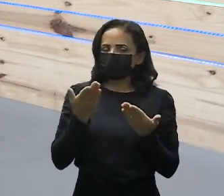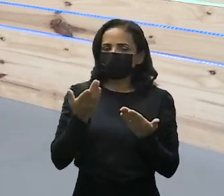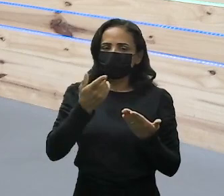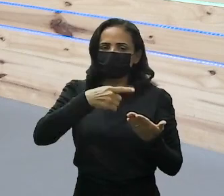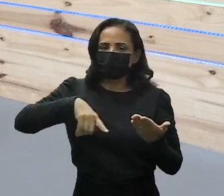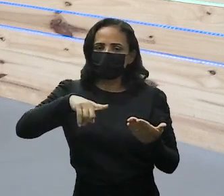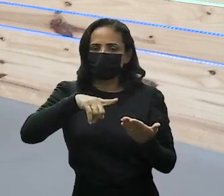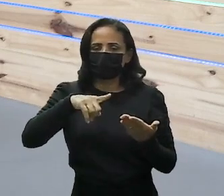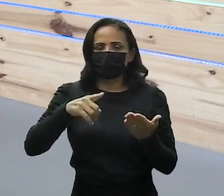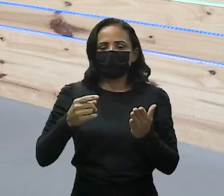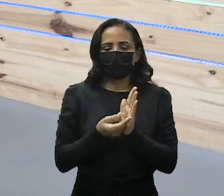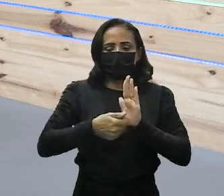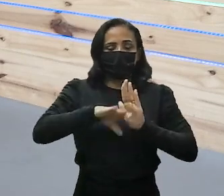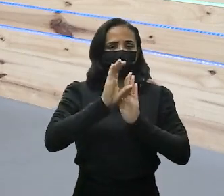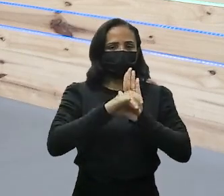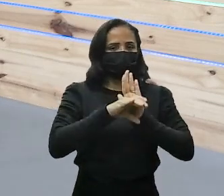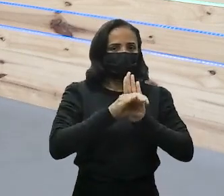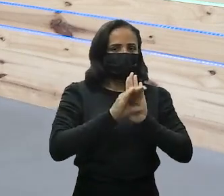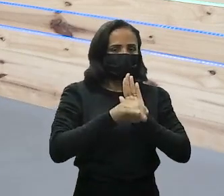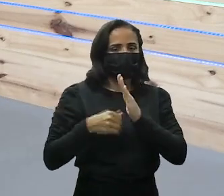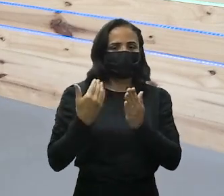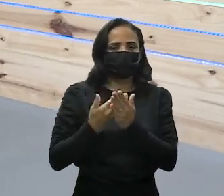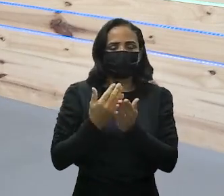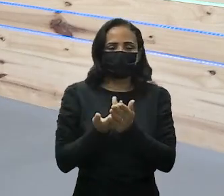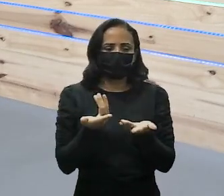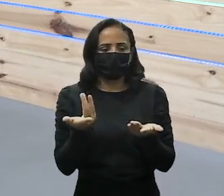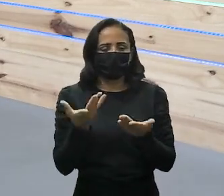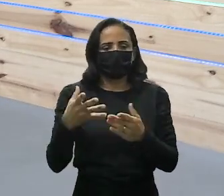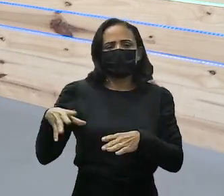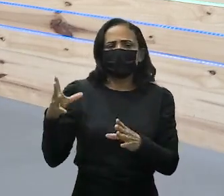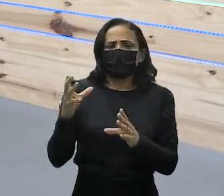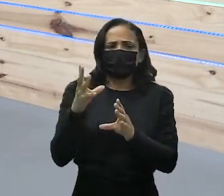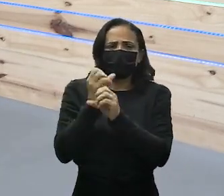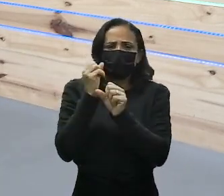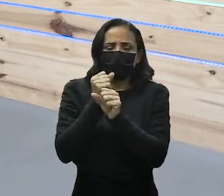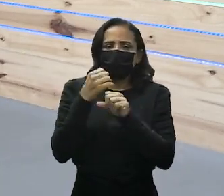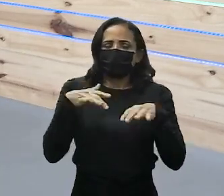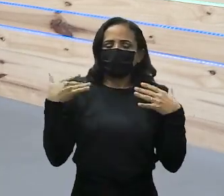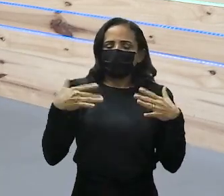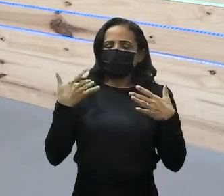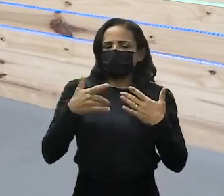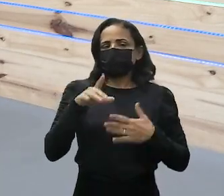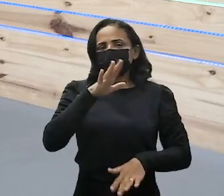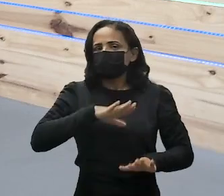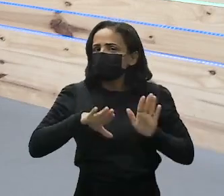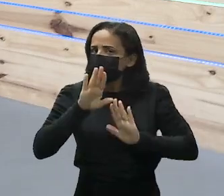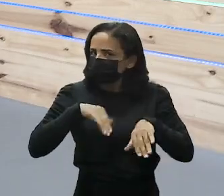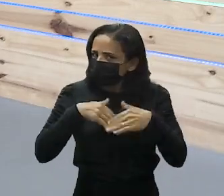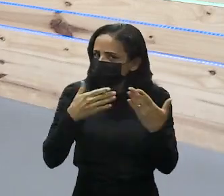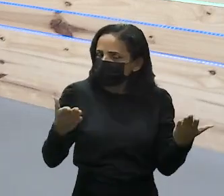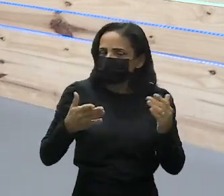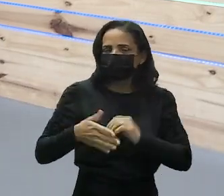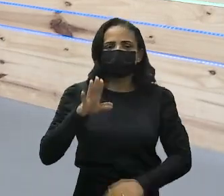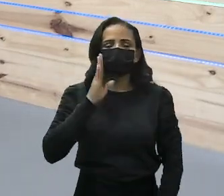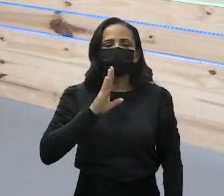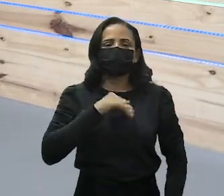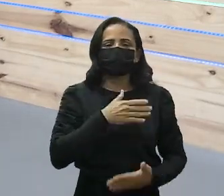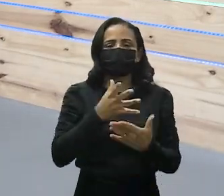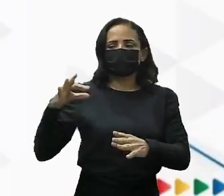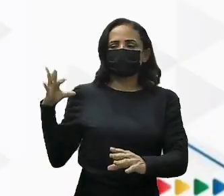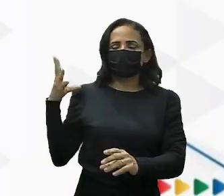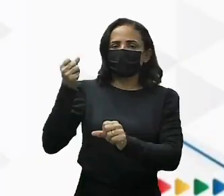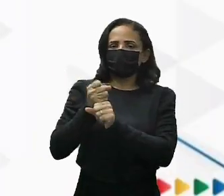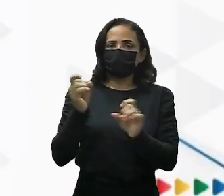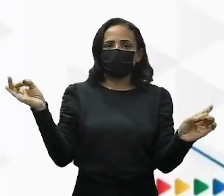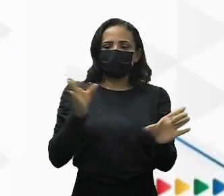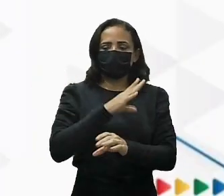prefere essa parte conceitual do que aquelas questõezinhas de cálculo seco, tá? Mas toma cuidado com isso, beleza? Mas pra gente terminar essa revisão e fechar